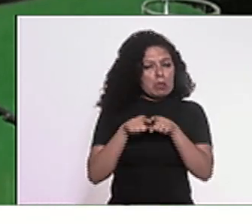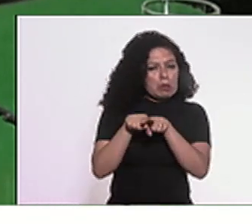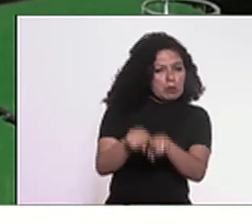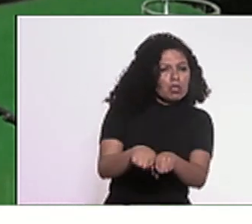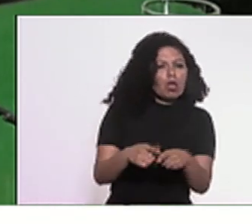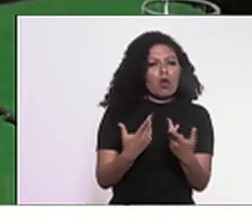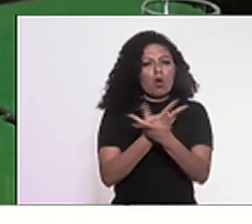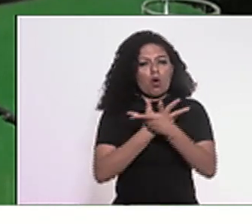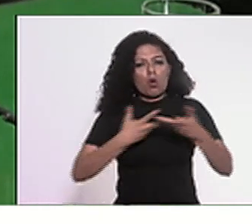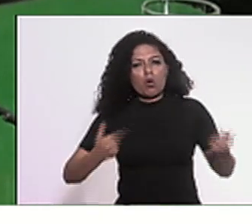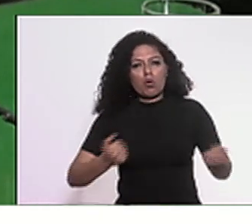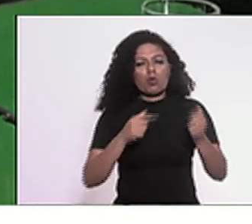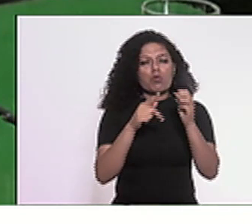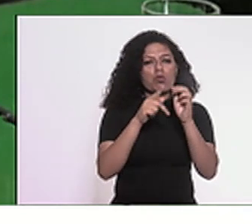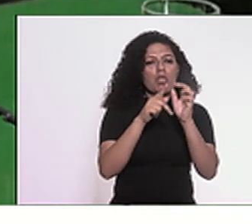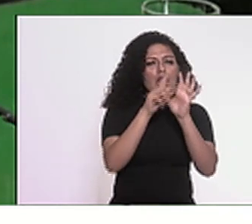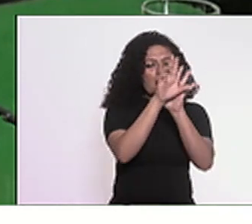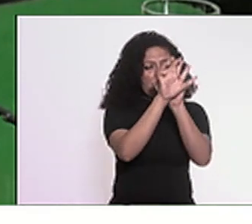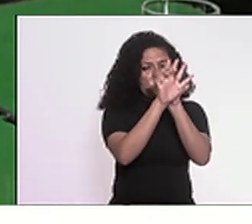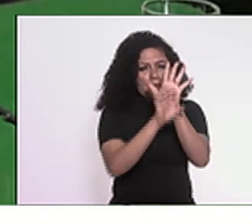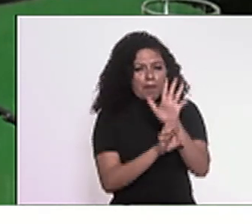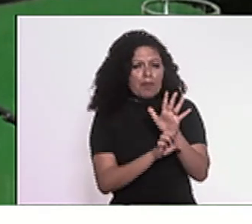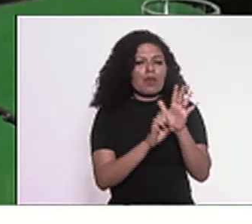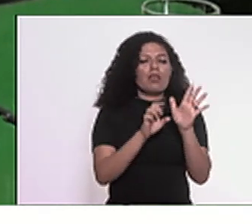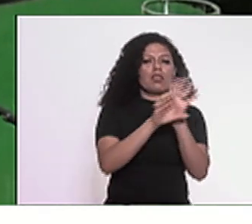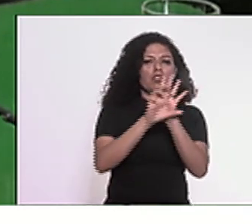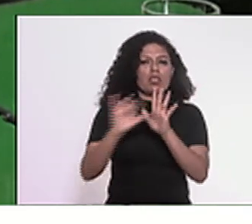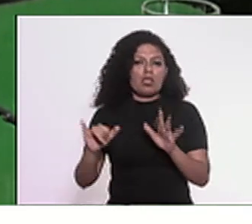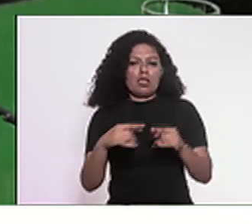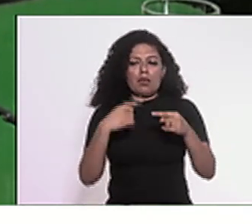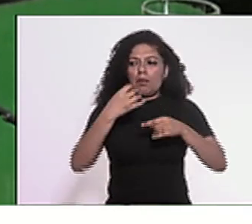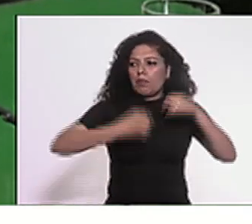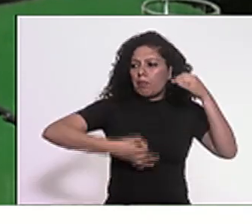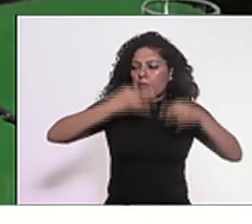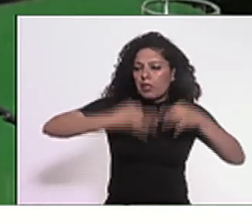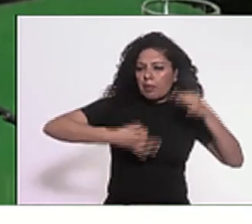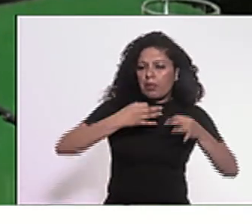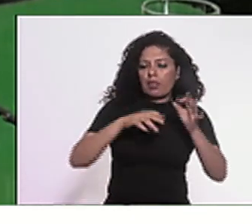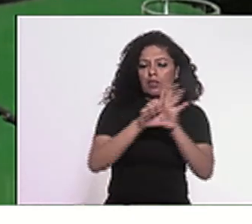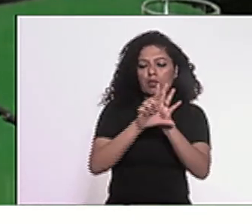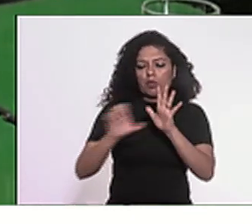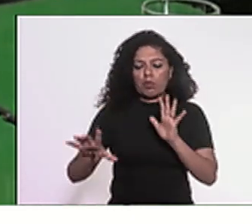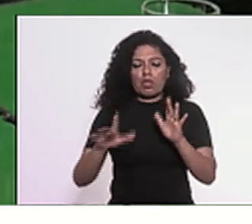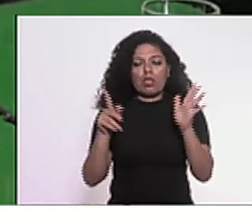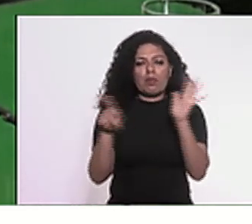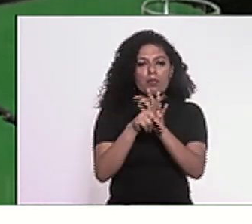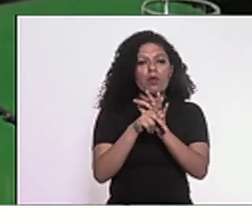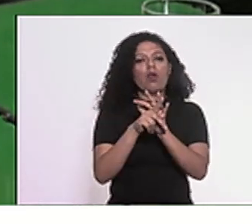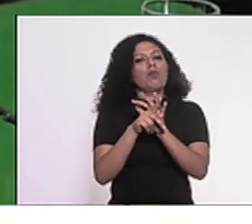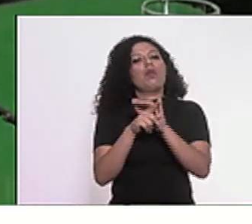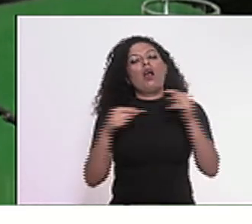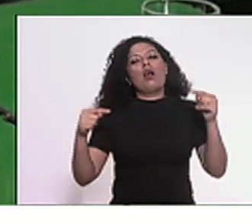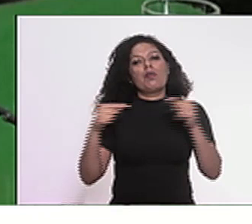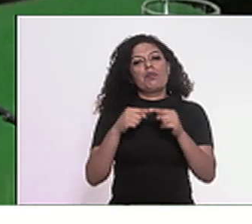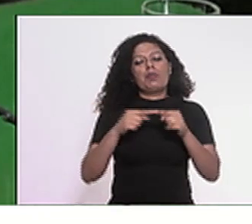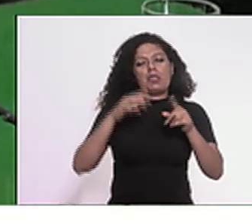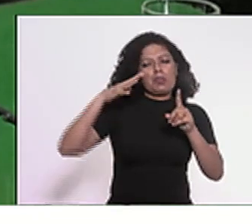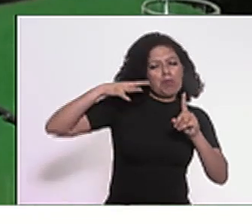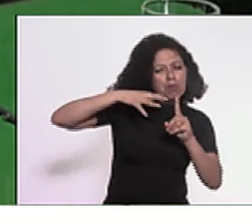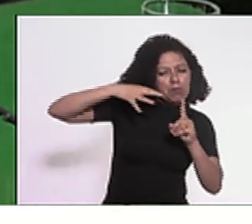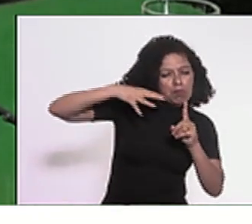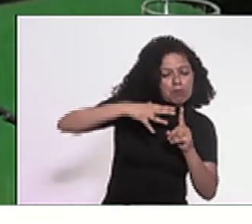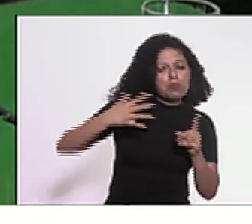propostas legislativas para que a gente possa criar uma legislação própria do Estado do Rio de Janeiro sobre as questões no assédio, no ambiente